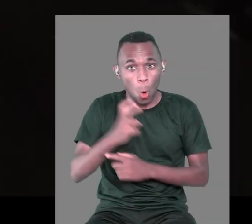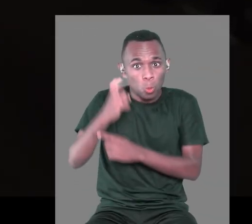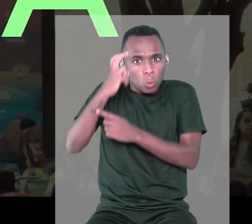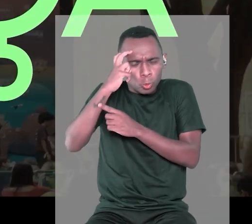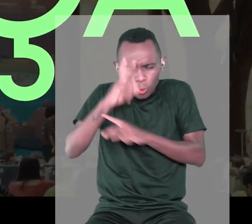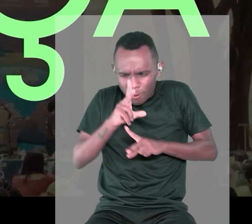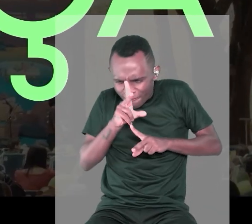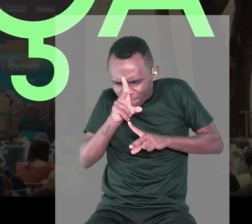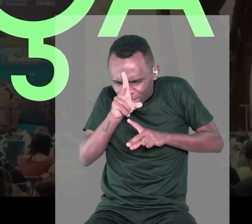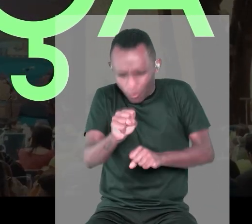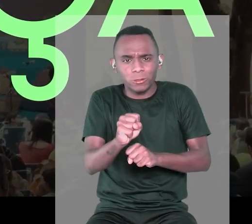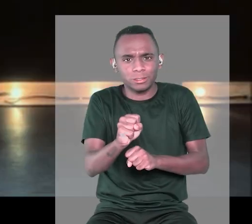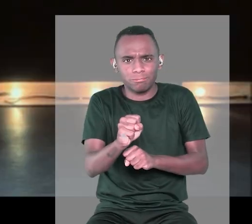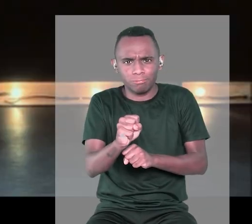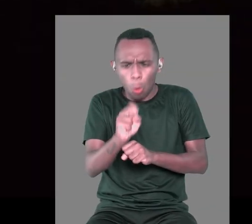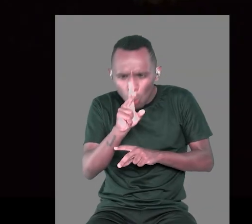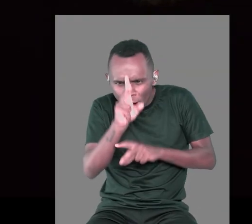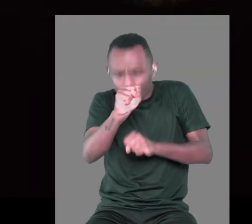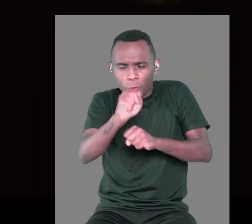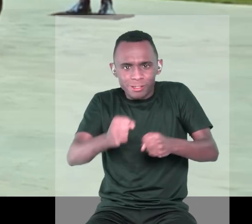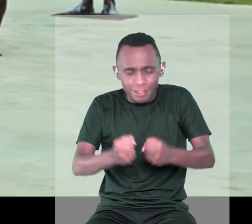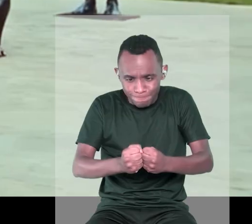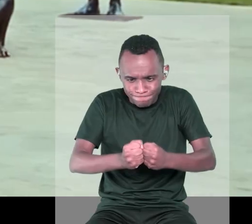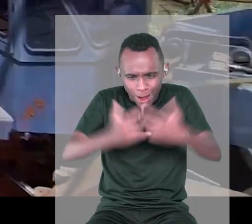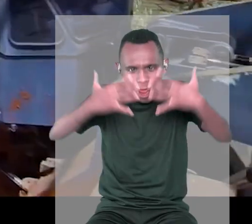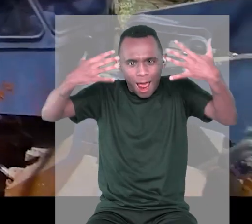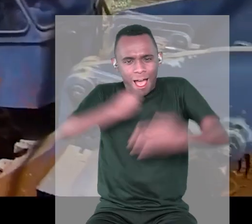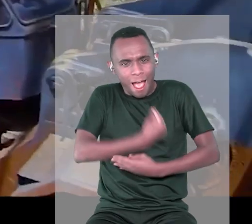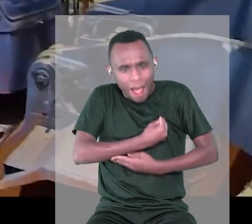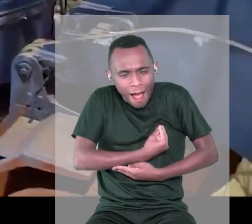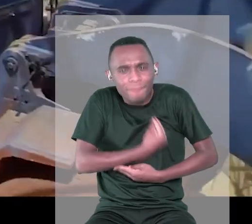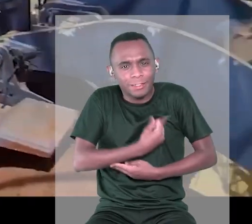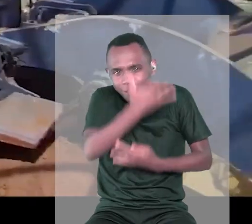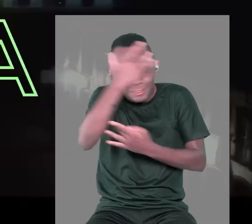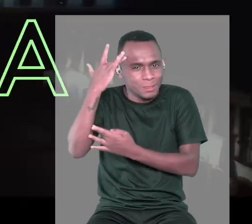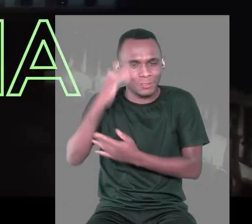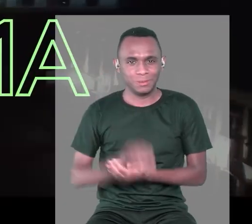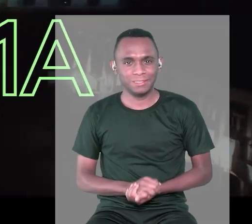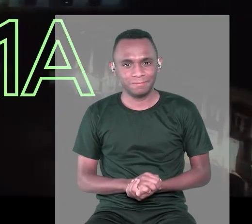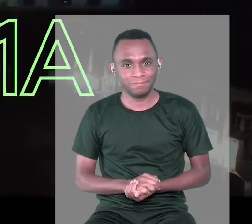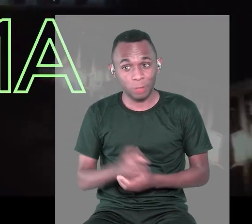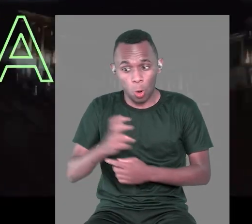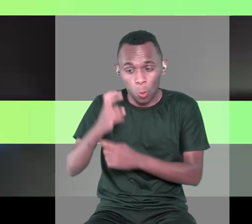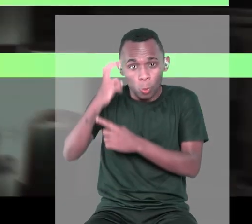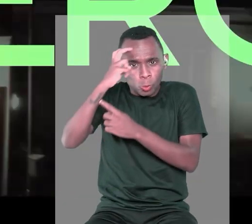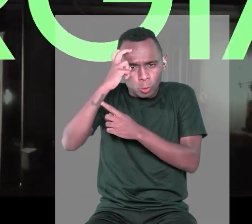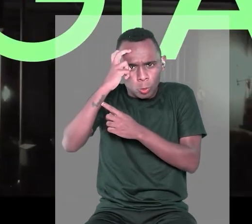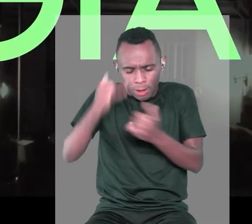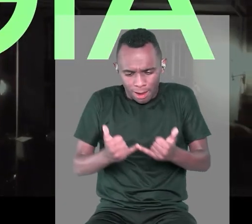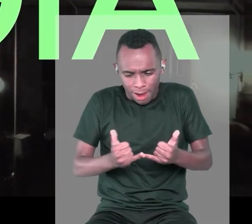A cultura é uma força que ilumina a vida das pessoas. A cultura é